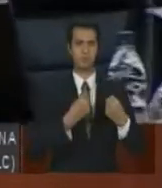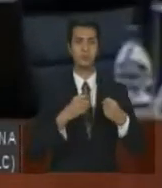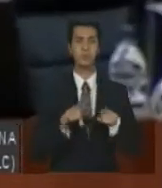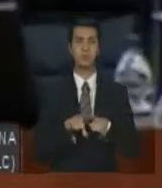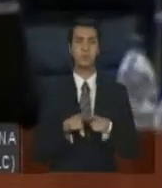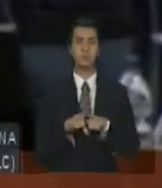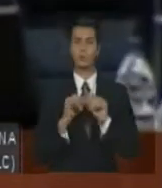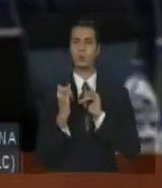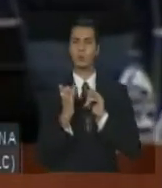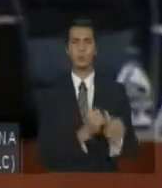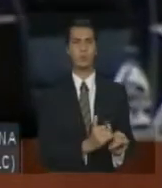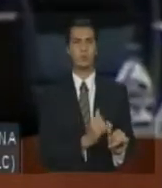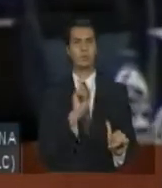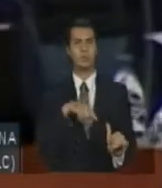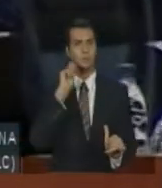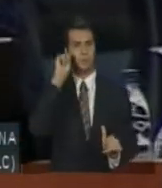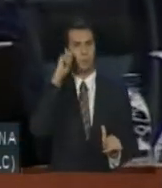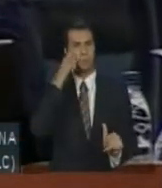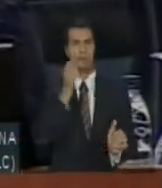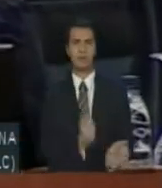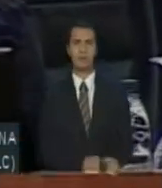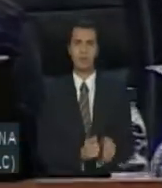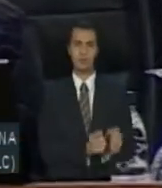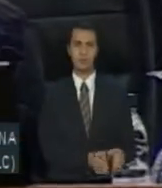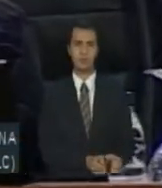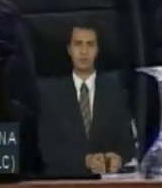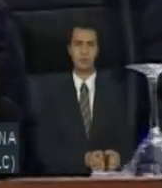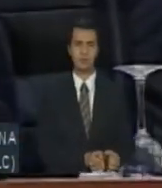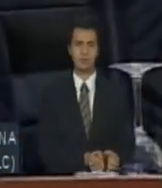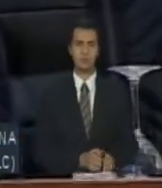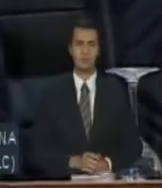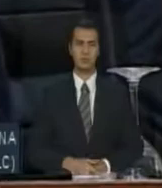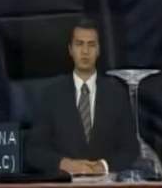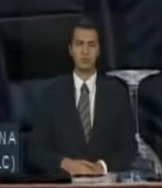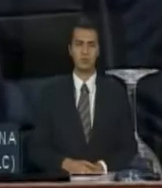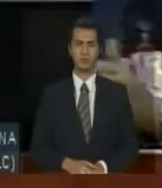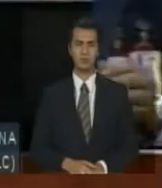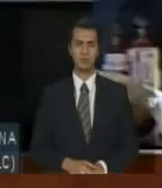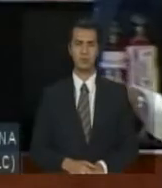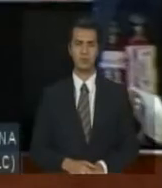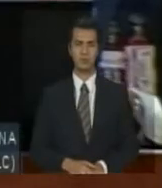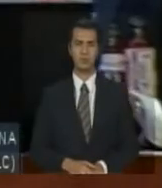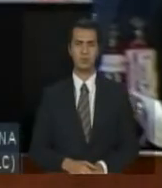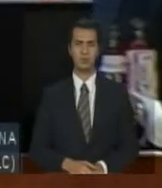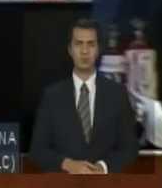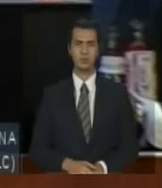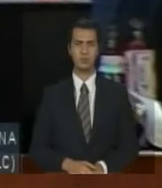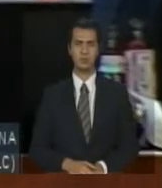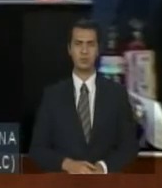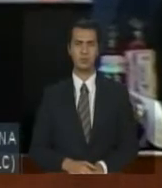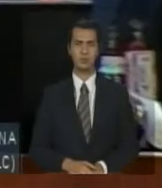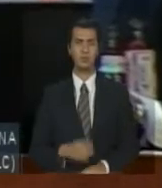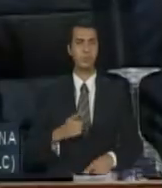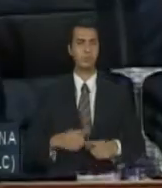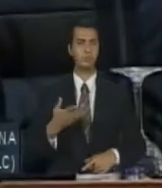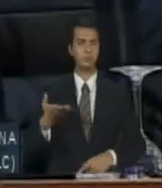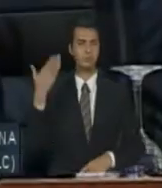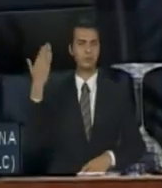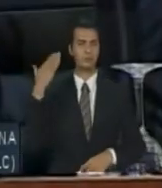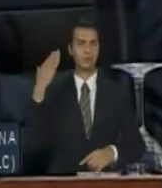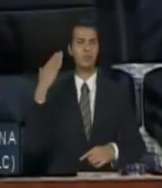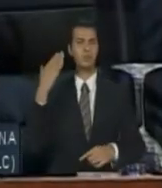escravidão. Essa mancha que toldou a